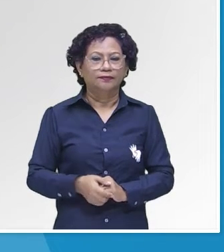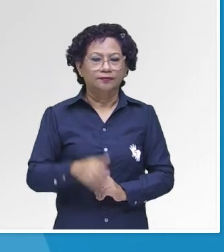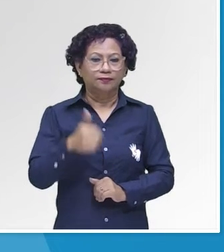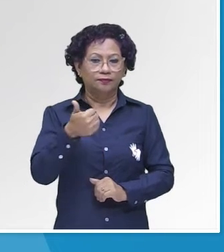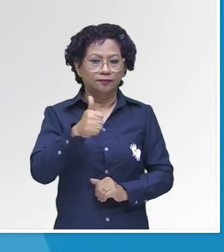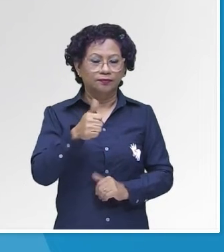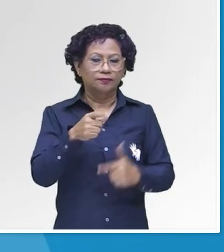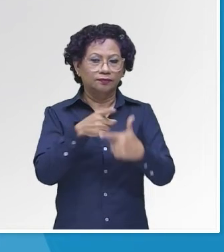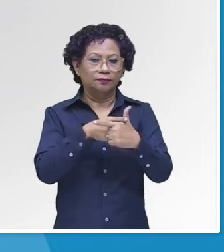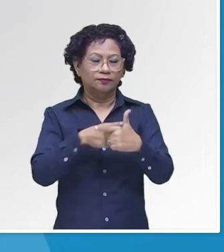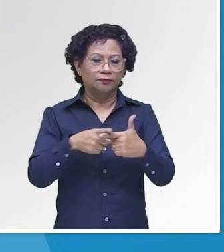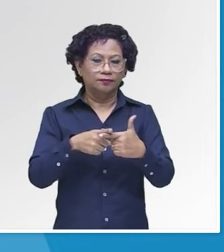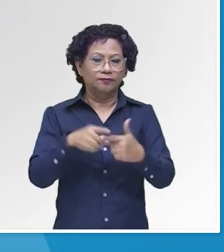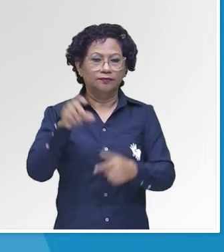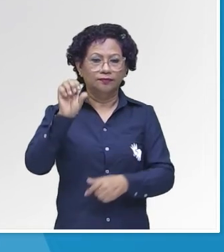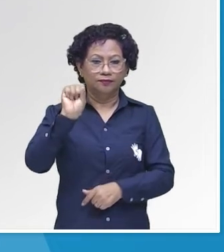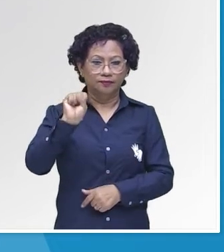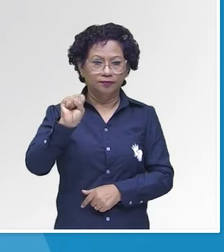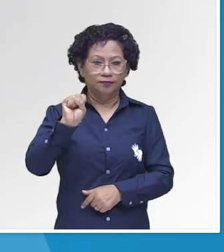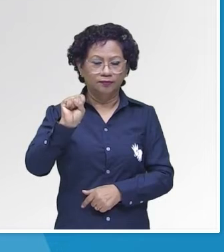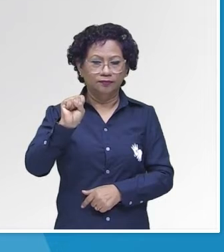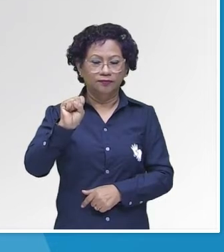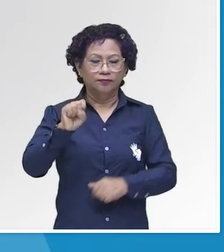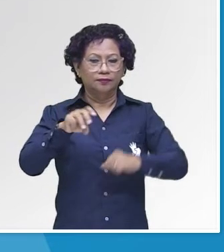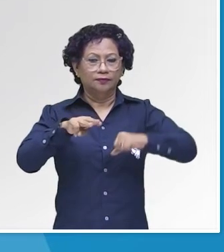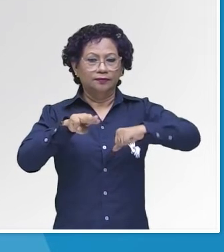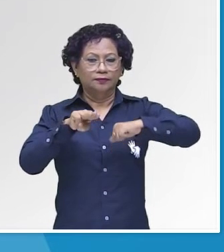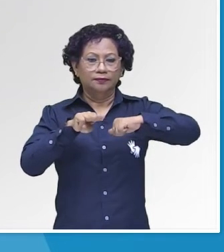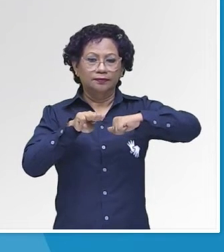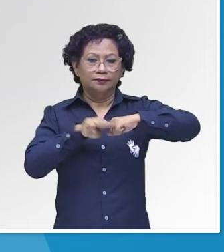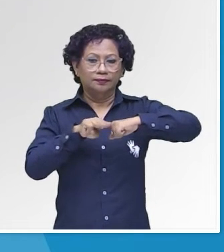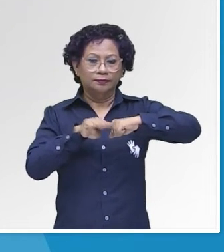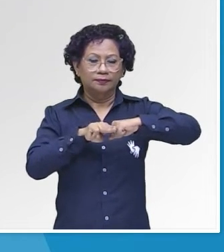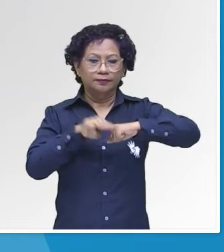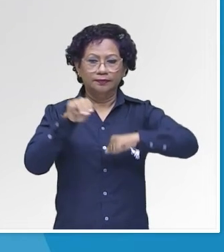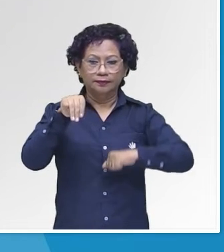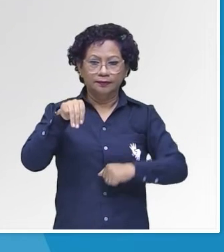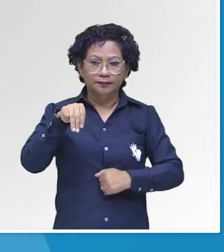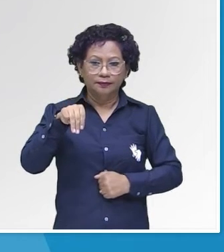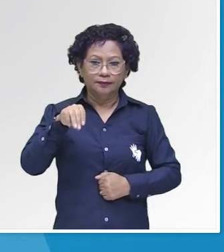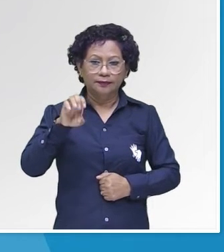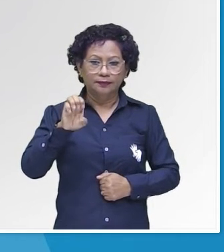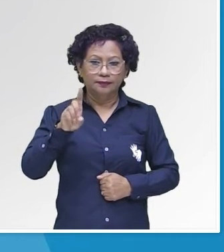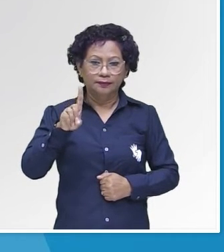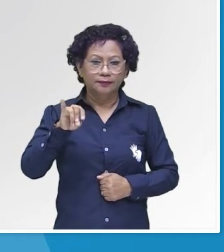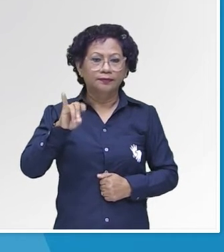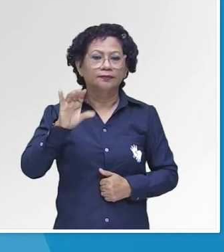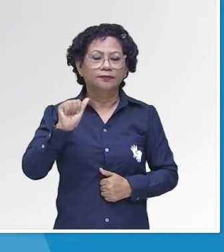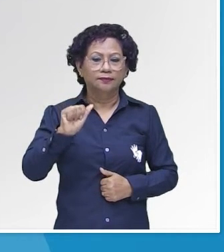média apresentada para vocês, também aqui no somatório, dividido por 8,